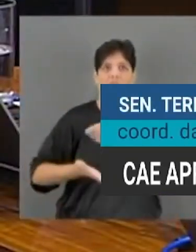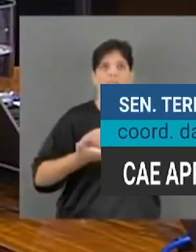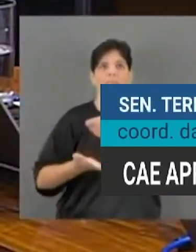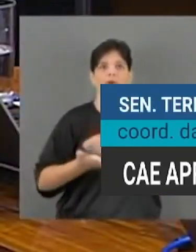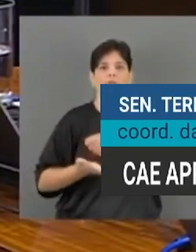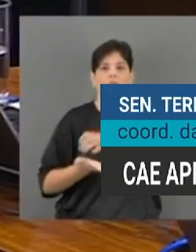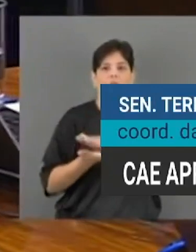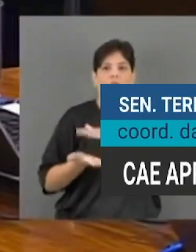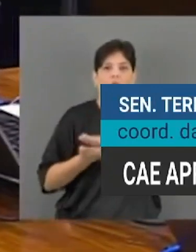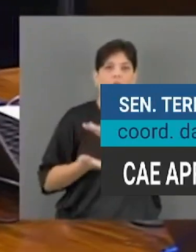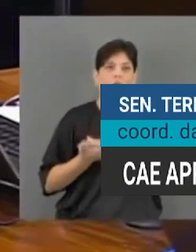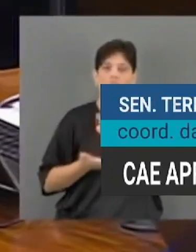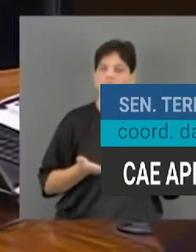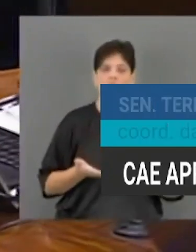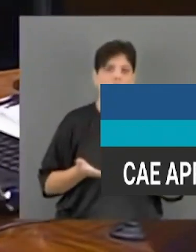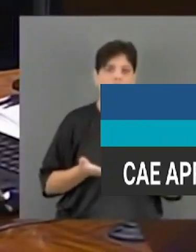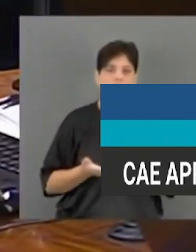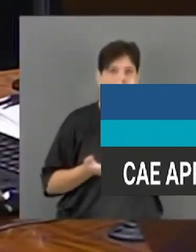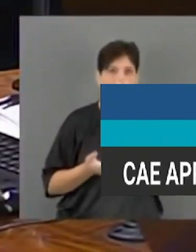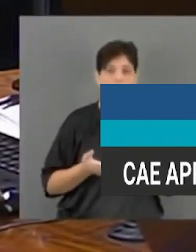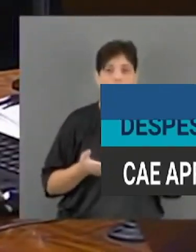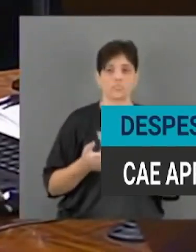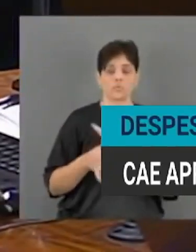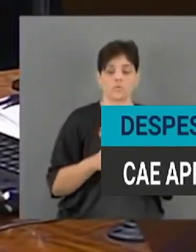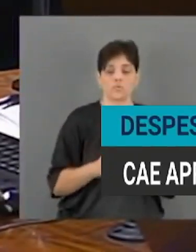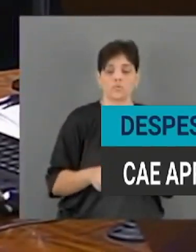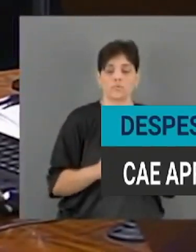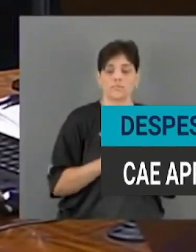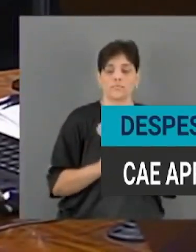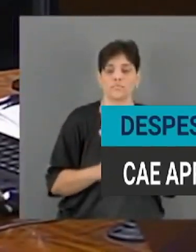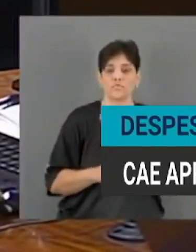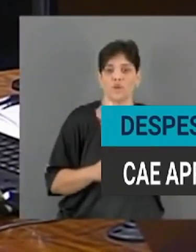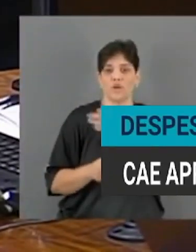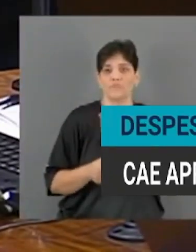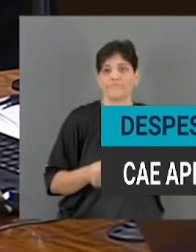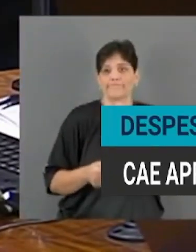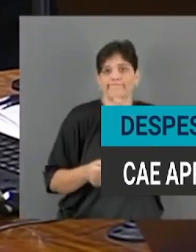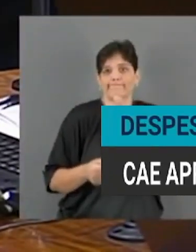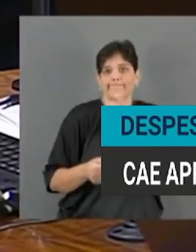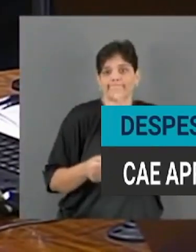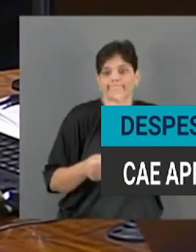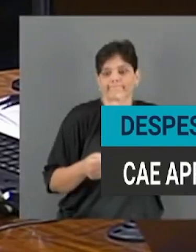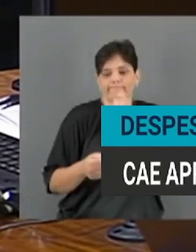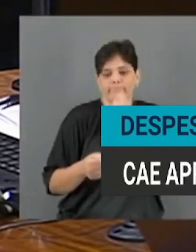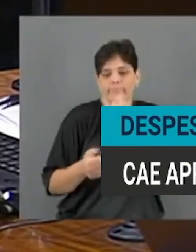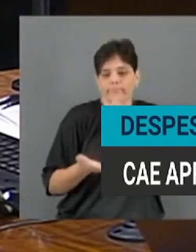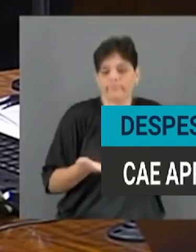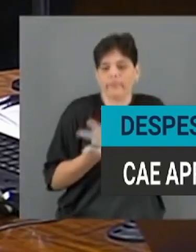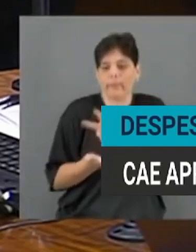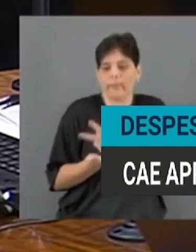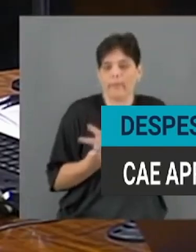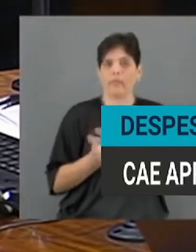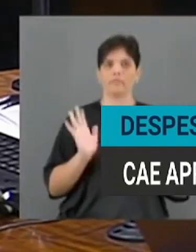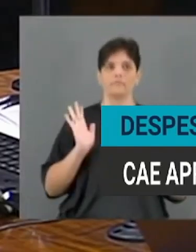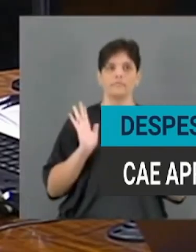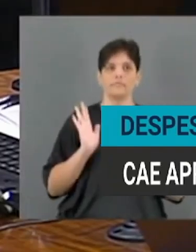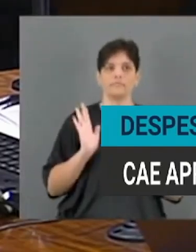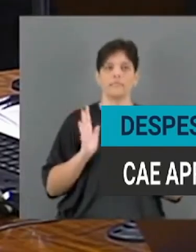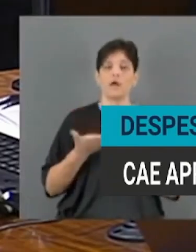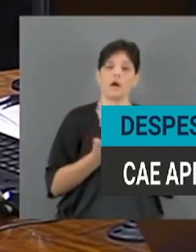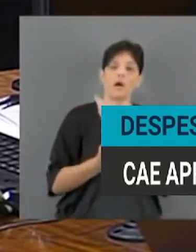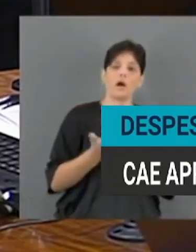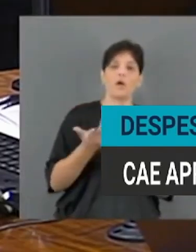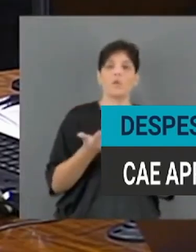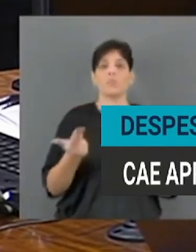Eu acho que o nosso orçamento já está muito engessado. Mas nós não podemos, algumas áreas, nós não podemos esquecer